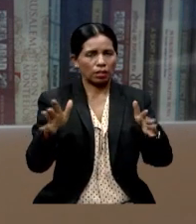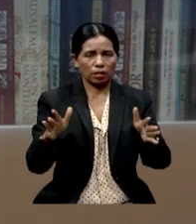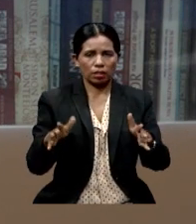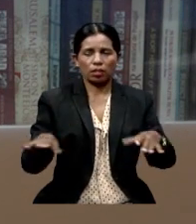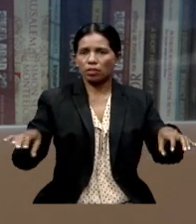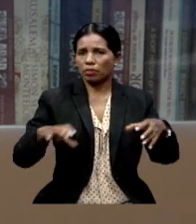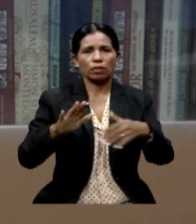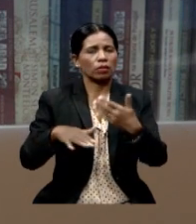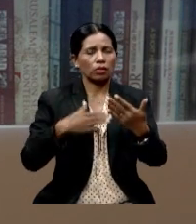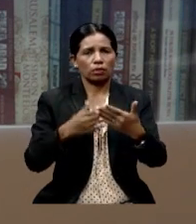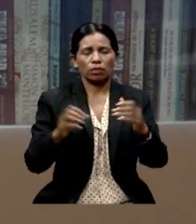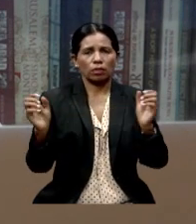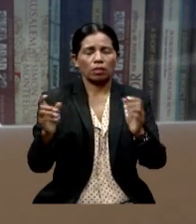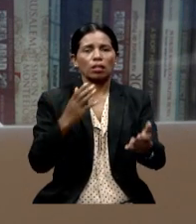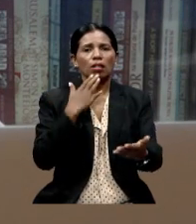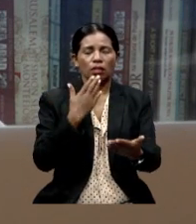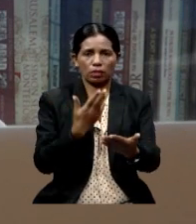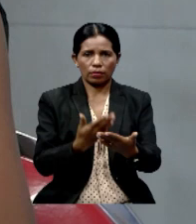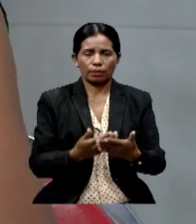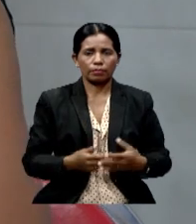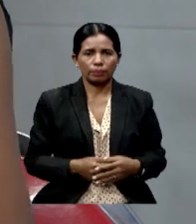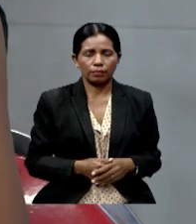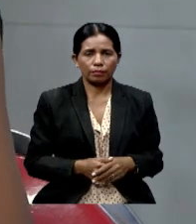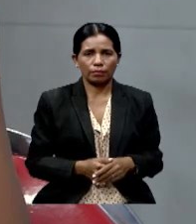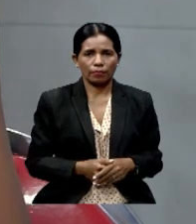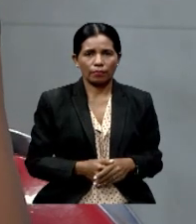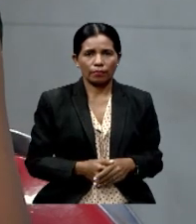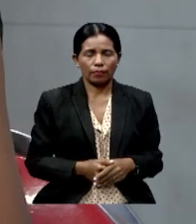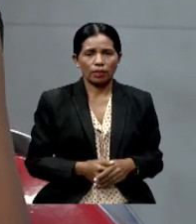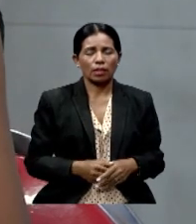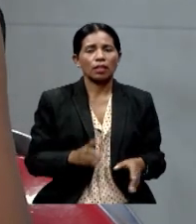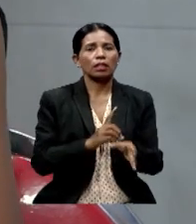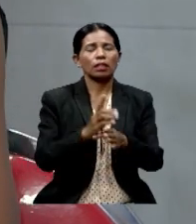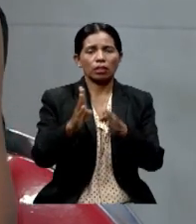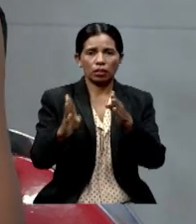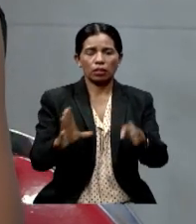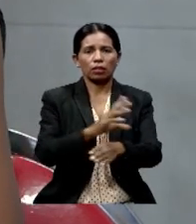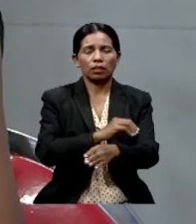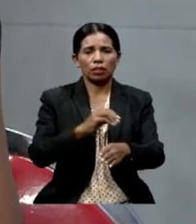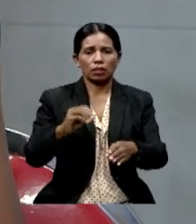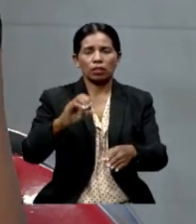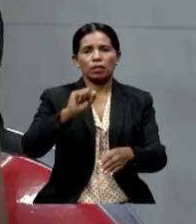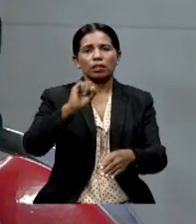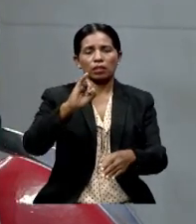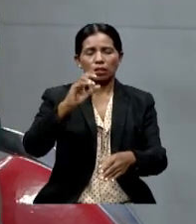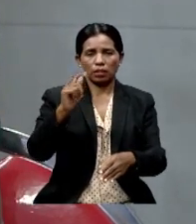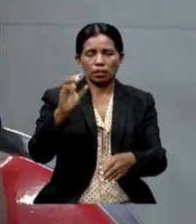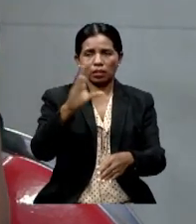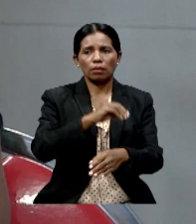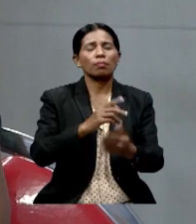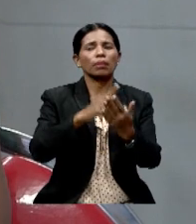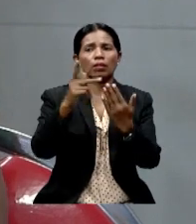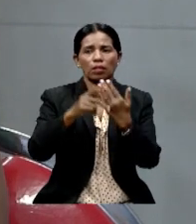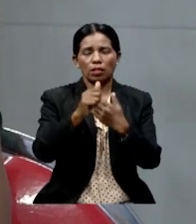serviço serne la aula do efetivo. Além de né, diretora executiva judicial System Monitoring Program,